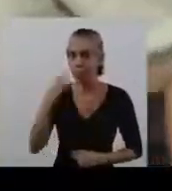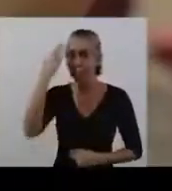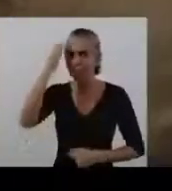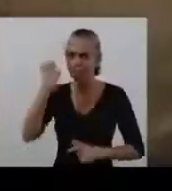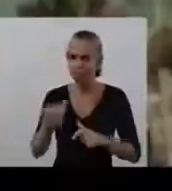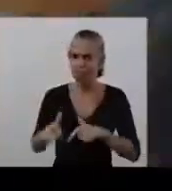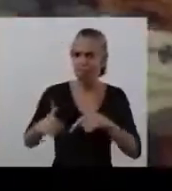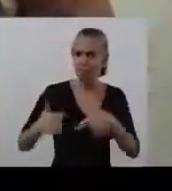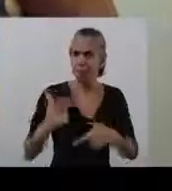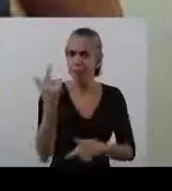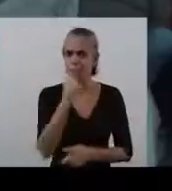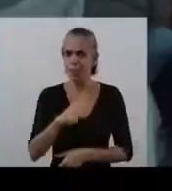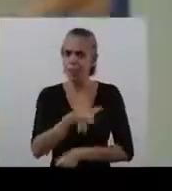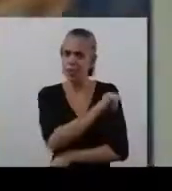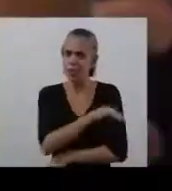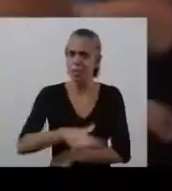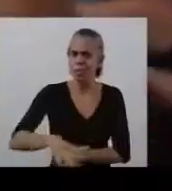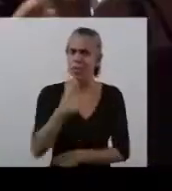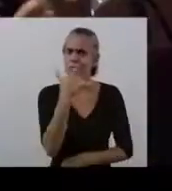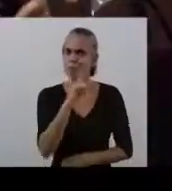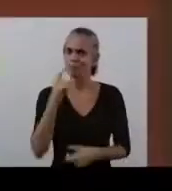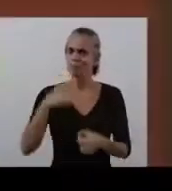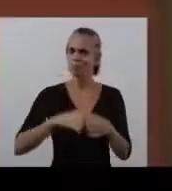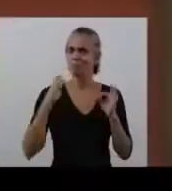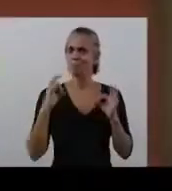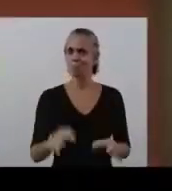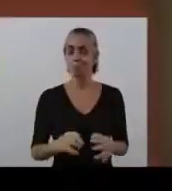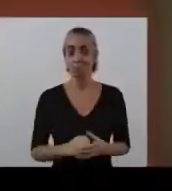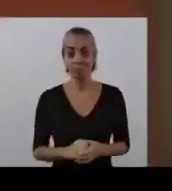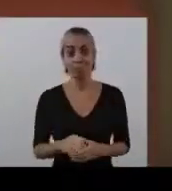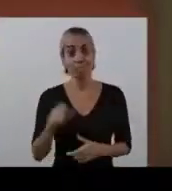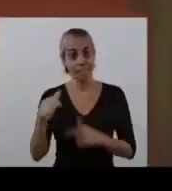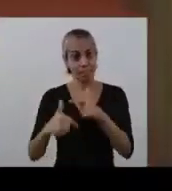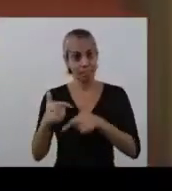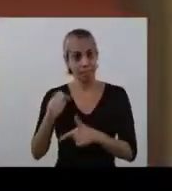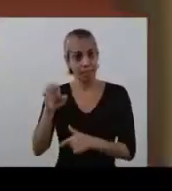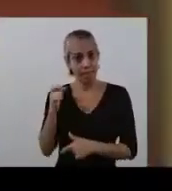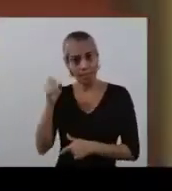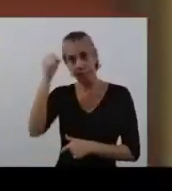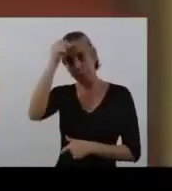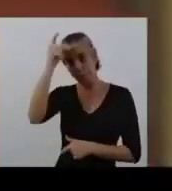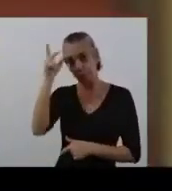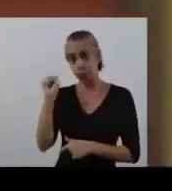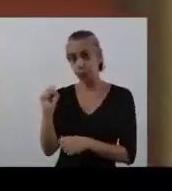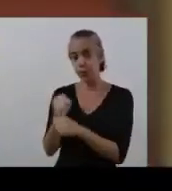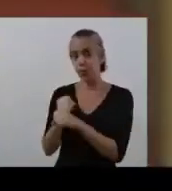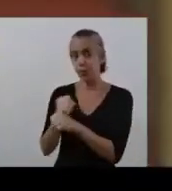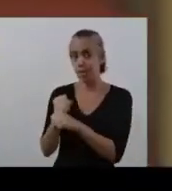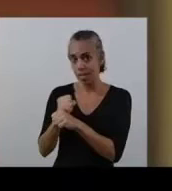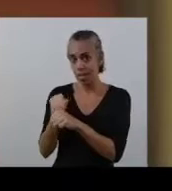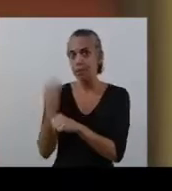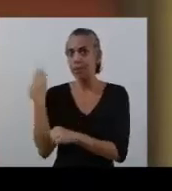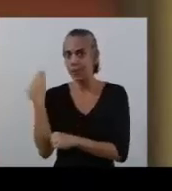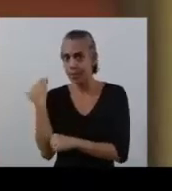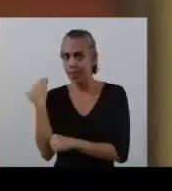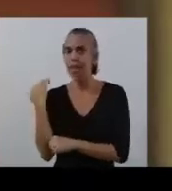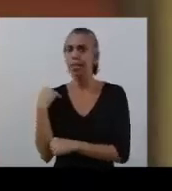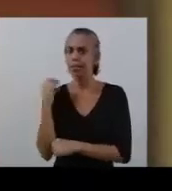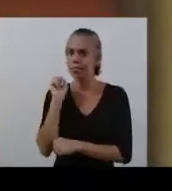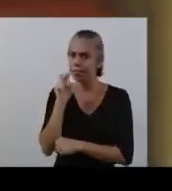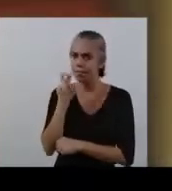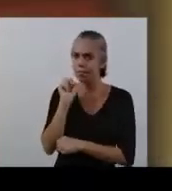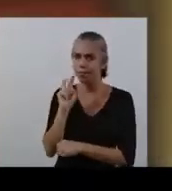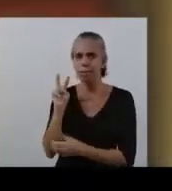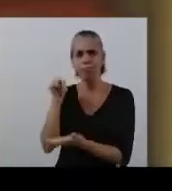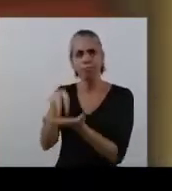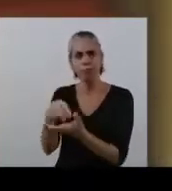Ele sabe o que fazer pro Rio voltar a dar certo. E nos 8 anos que o Eduardo Paes esteve na prefeitura, a gente via ele